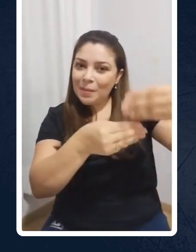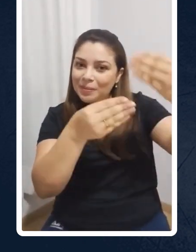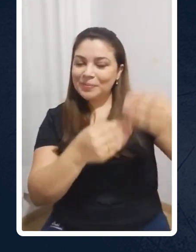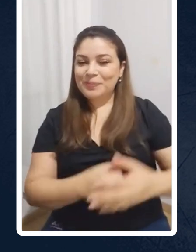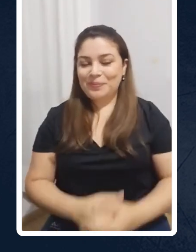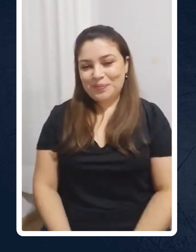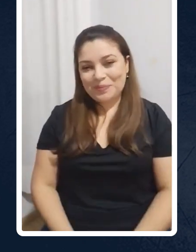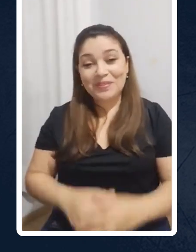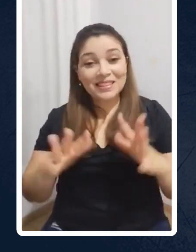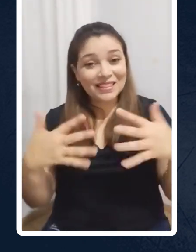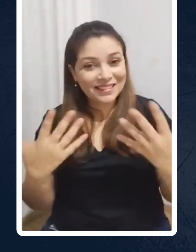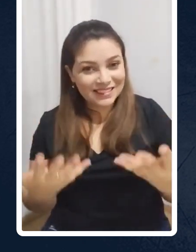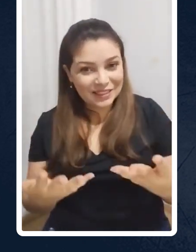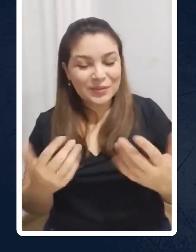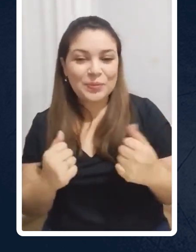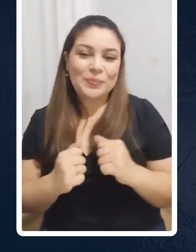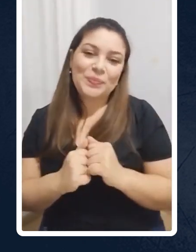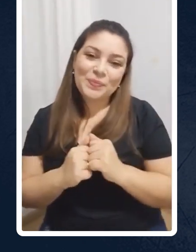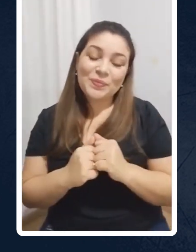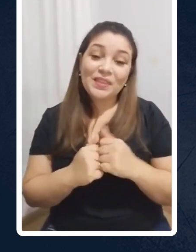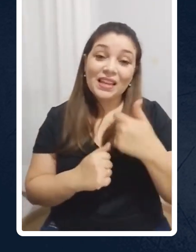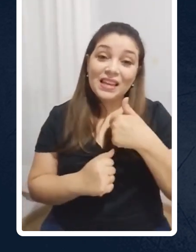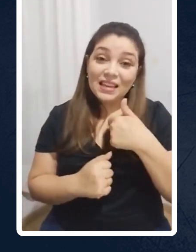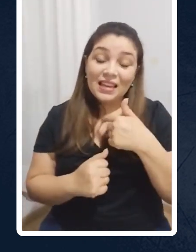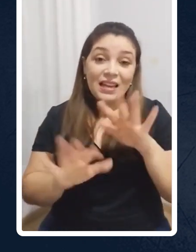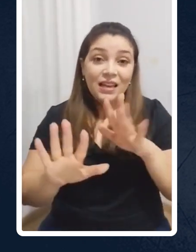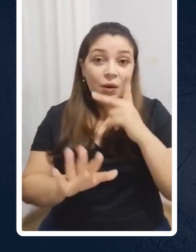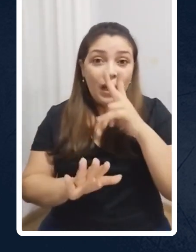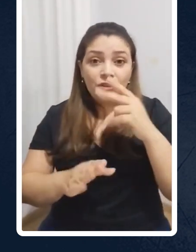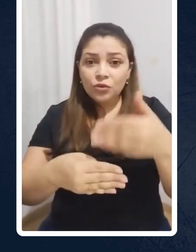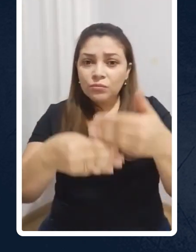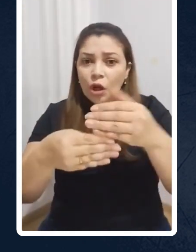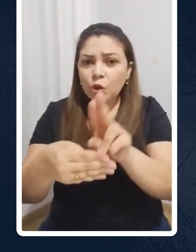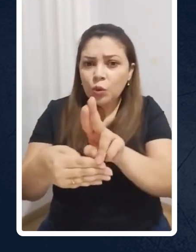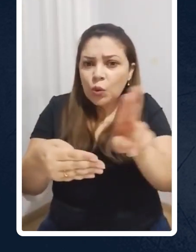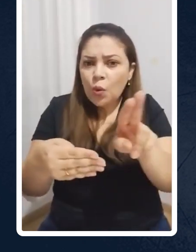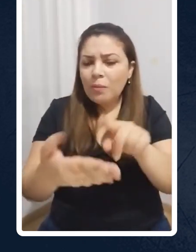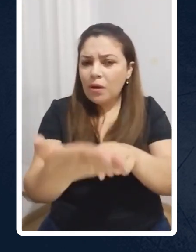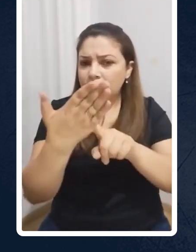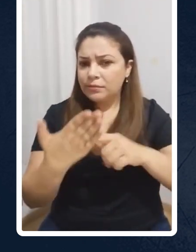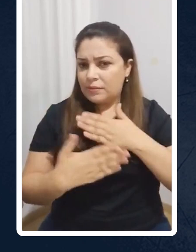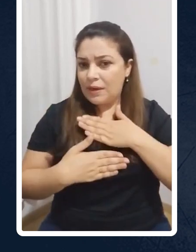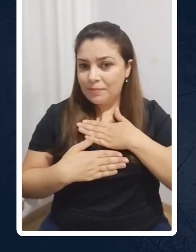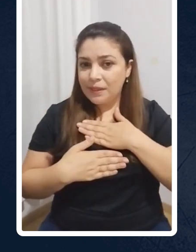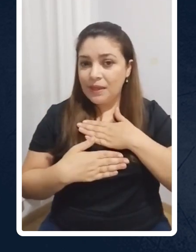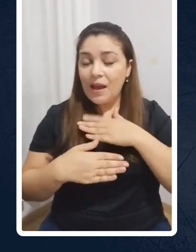Então tem. Eu vou ler, não tá aparecendo aqui um nome para mim, tá? A foto tá em